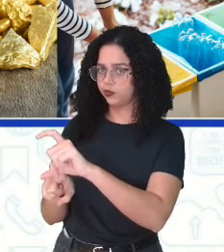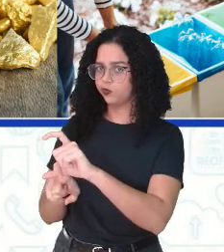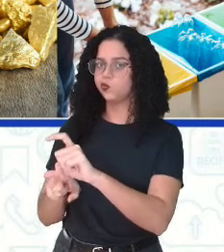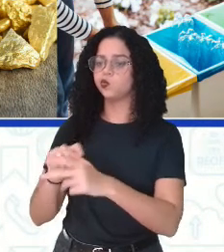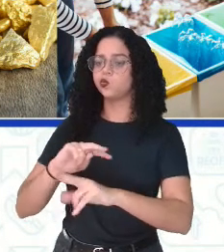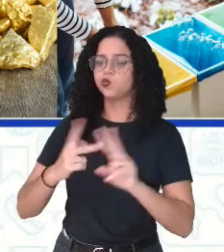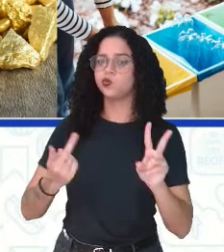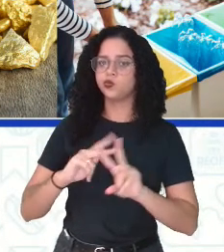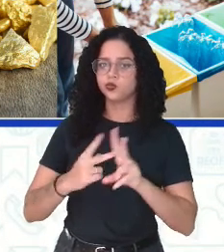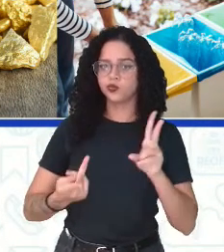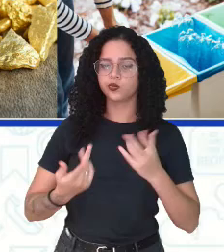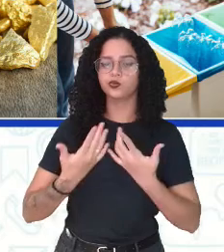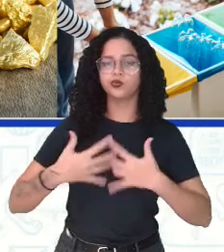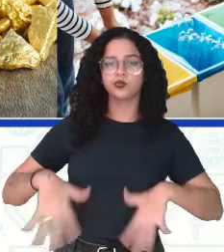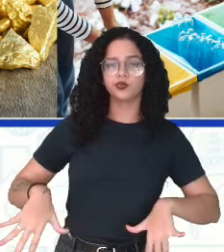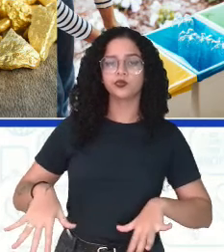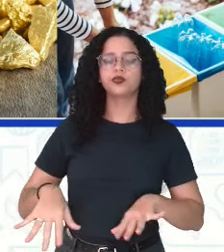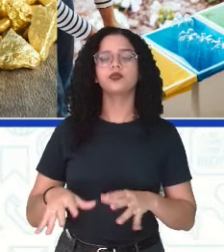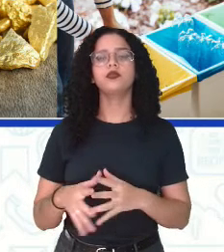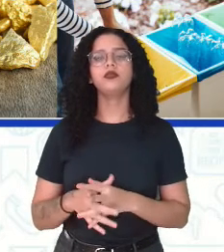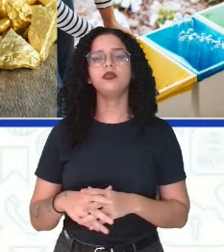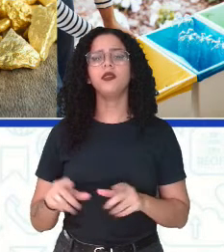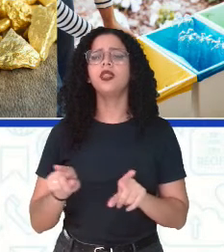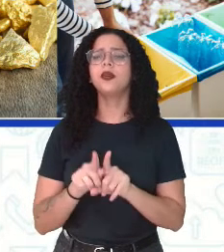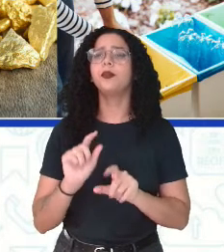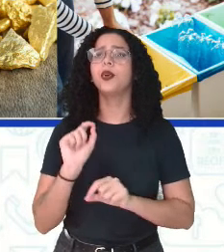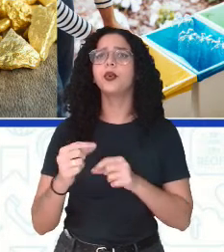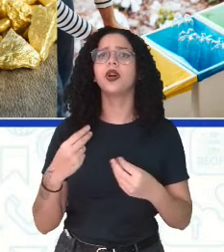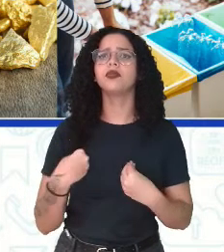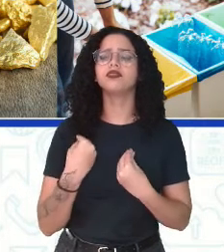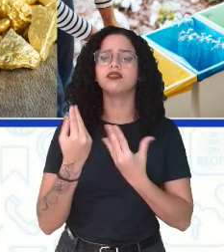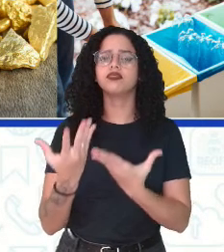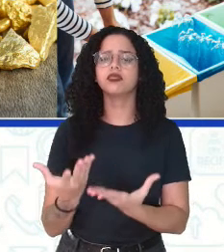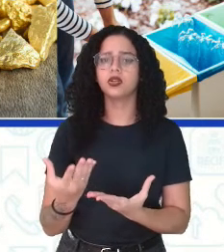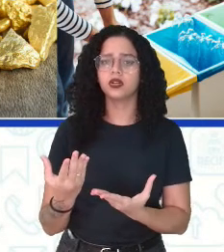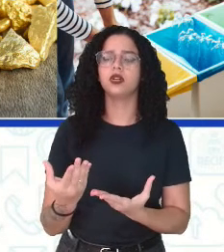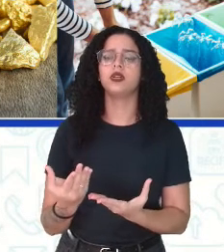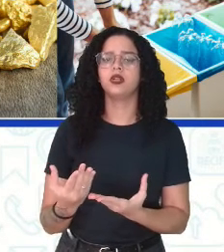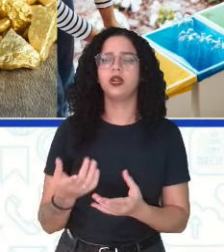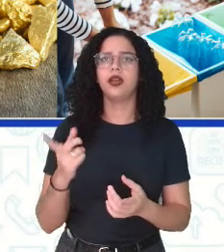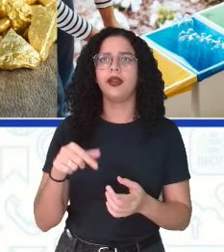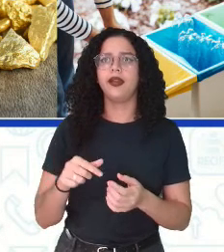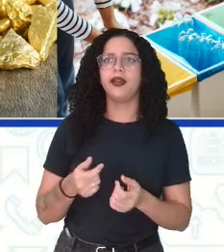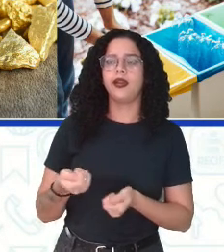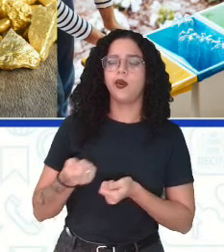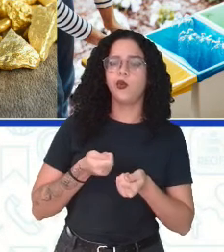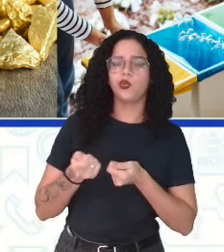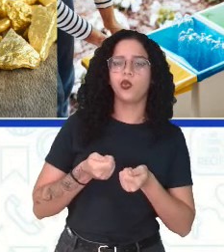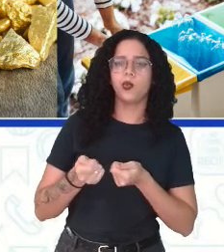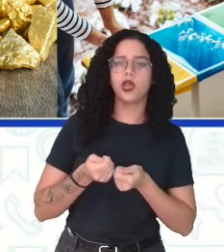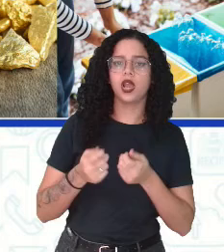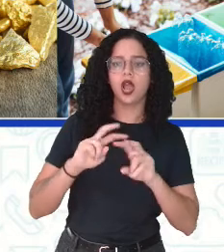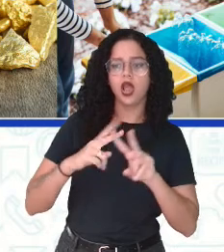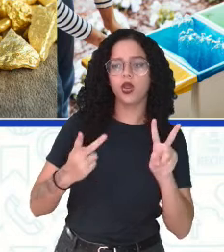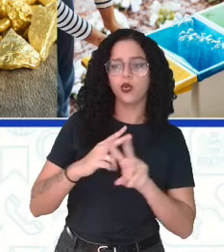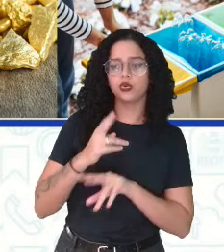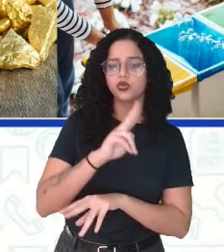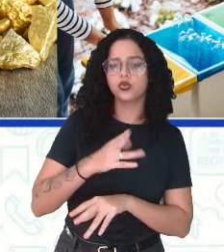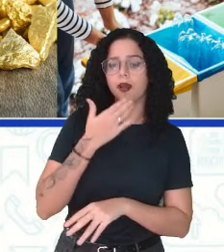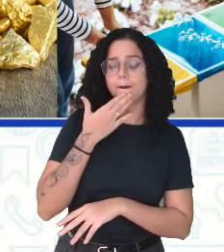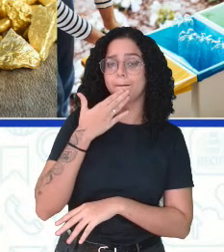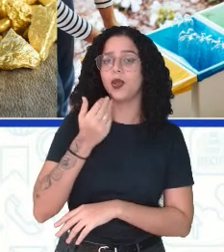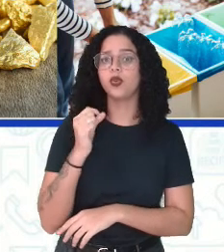recursos naturais, e o que nós oferecemos em troca, né? É economizar recursos e utilizar melhor o que a